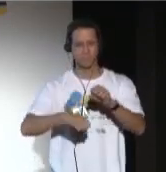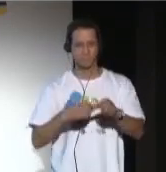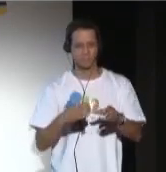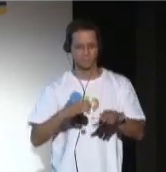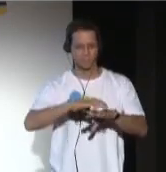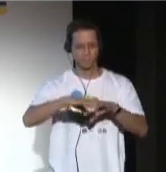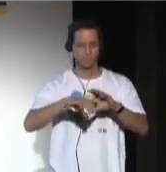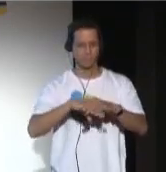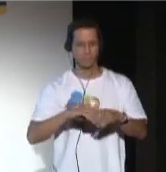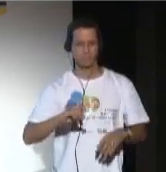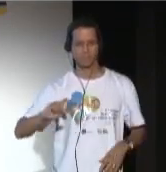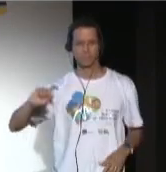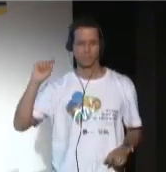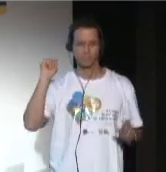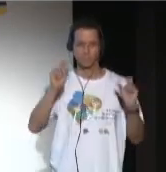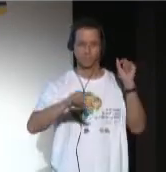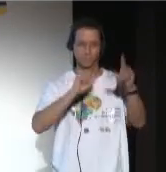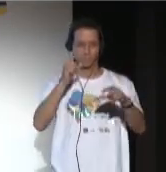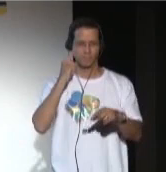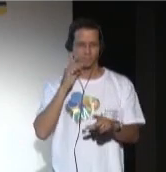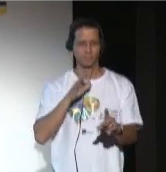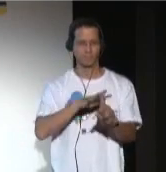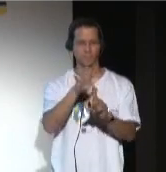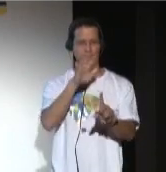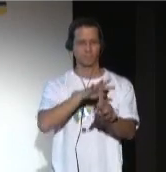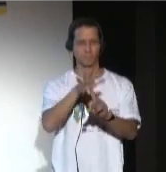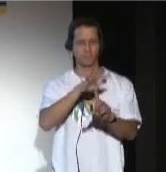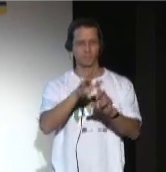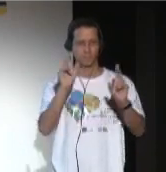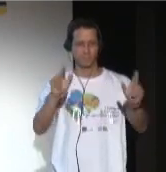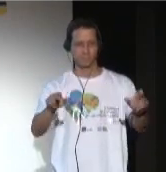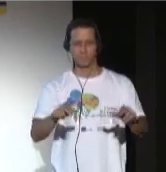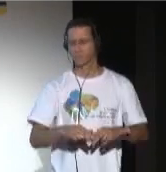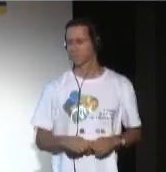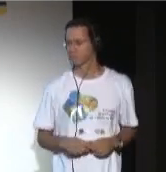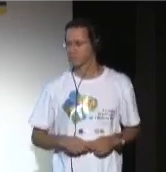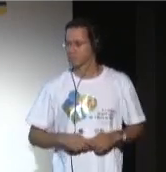e ficam jogando para lá e para cá. É um exemplo de bullying, né?